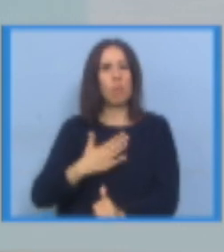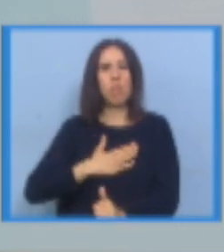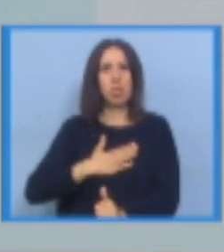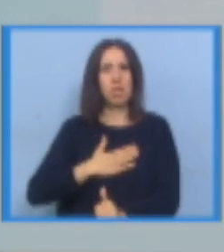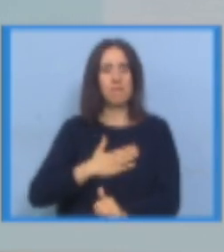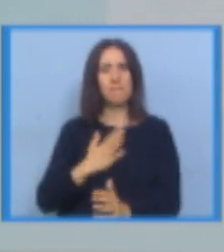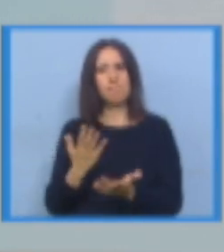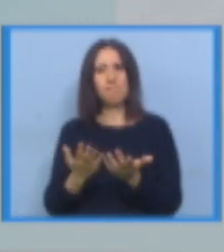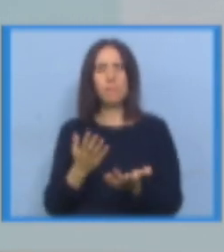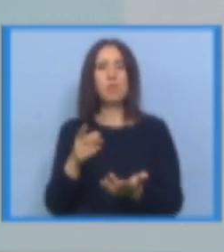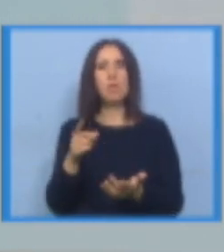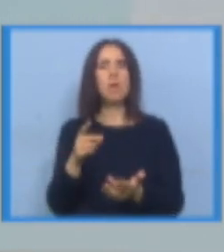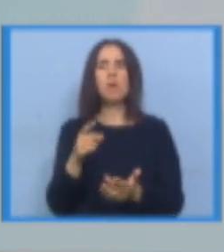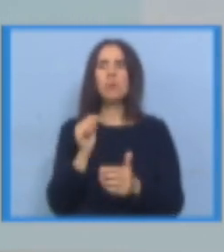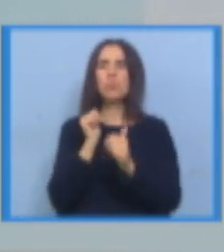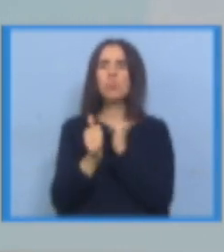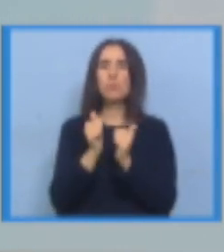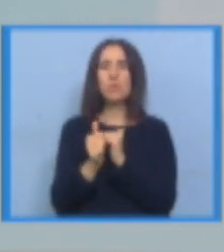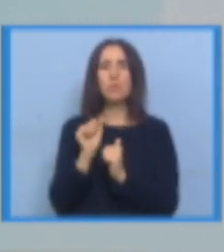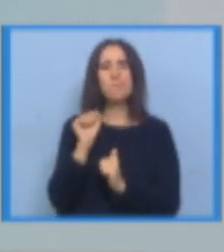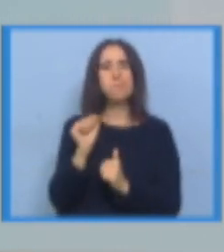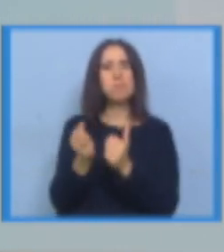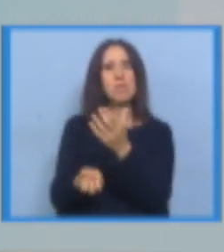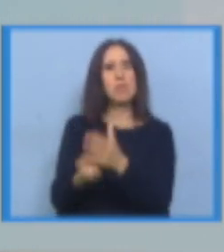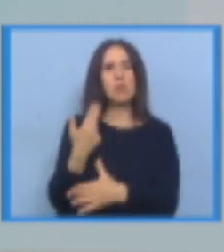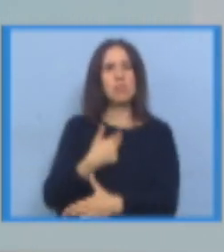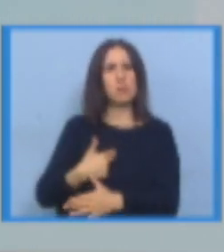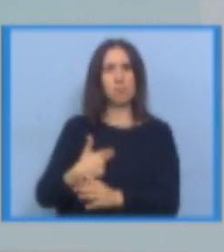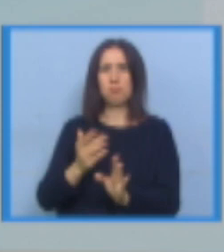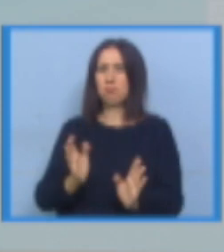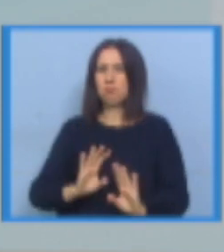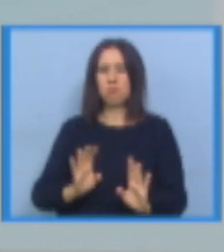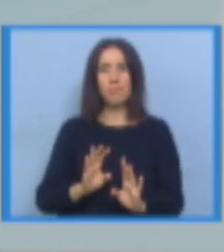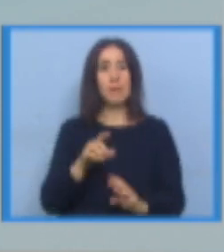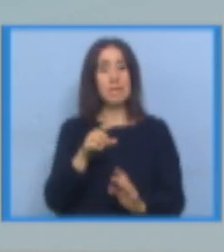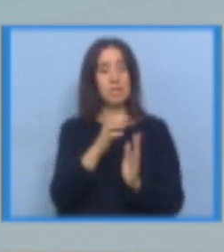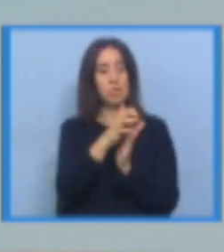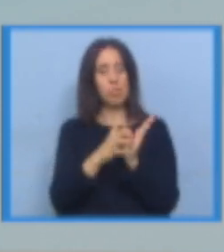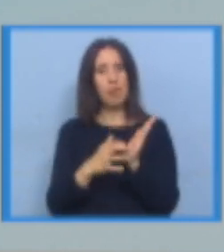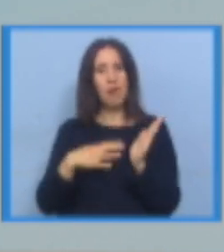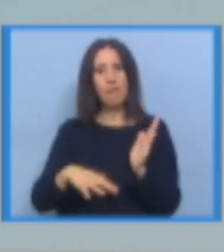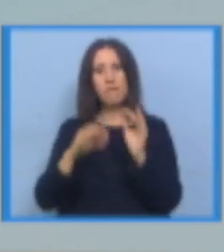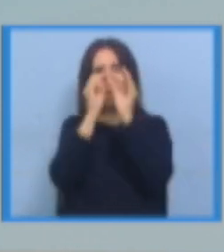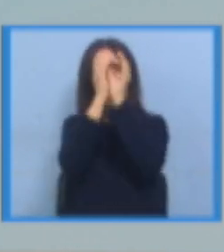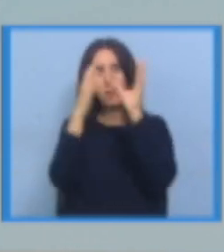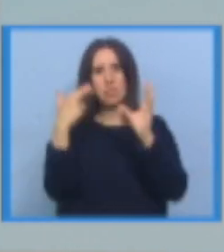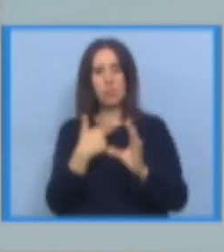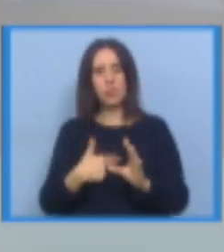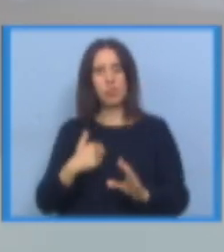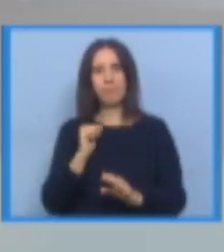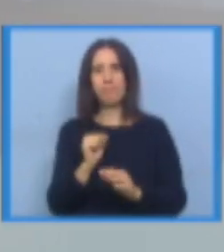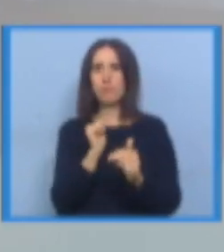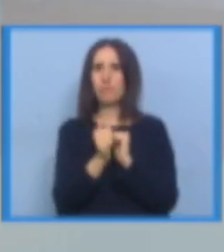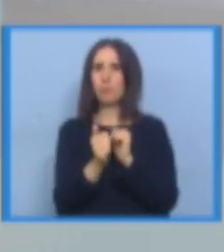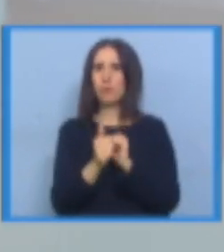que se quer, não se pretende criar um desporto tipo cristão. Quer-se, com este documento, ter uma visão cristã do desporto, que é